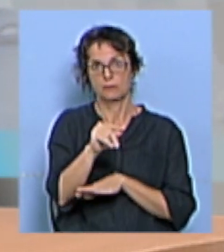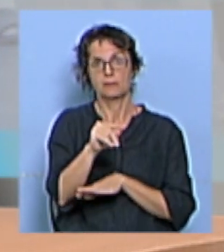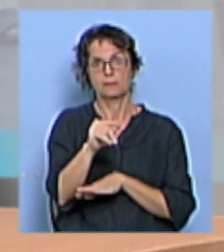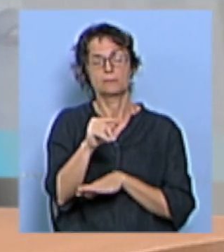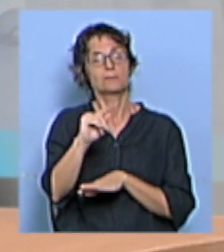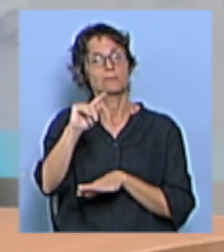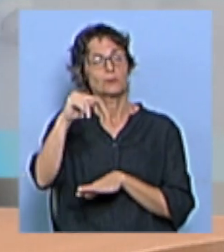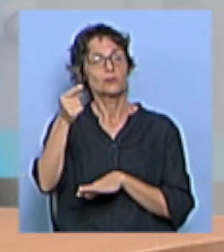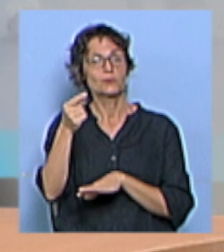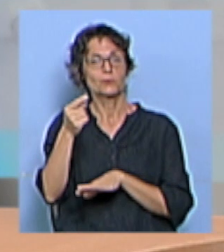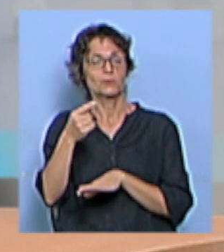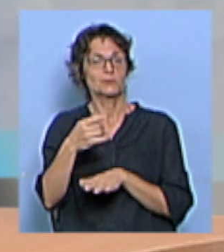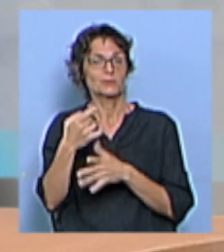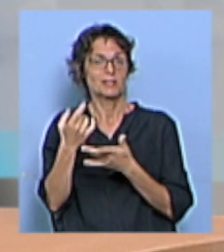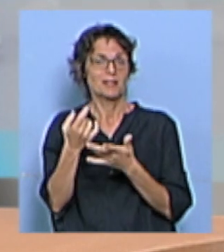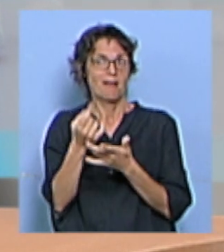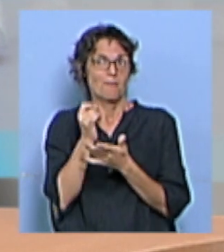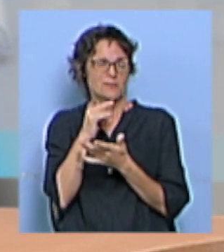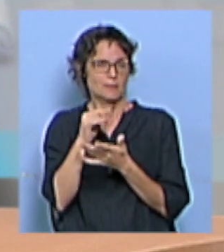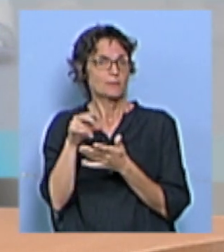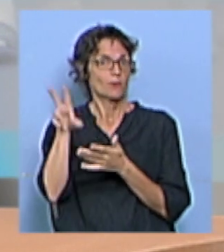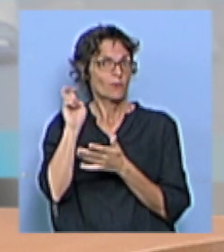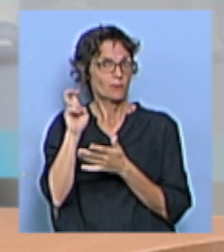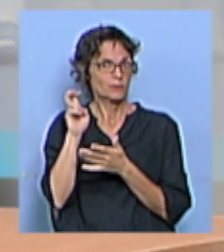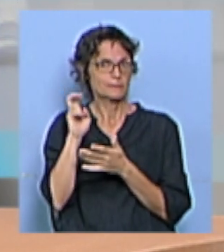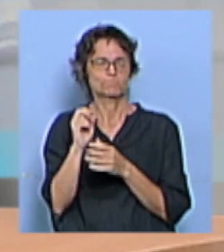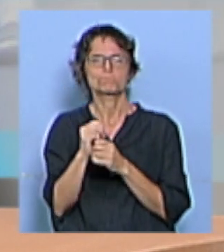E terminava com a sugestão de 2